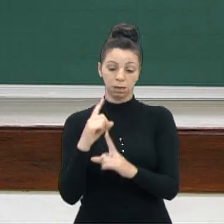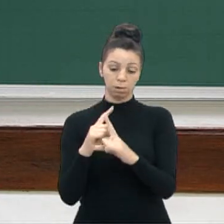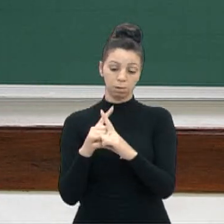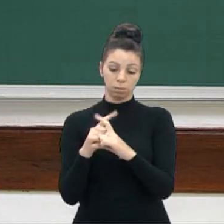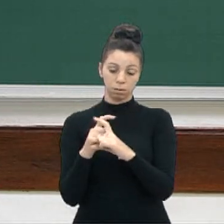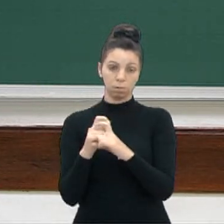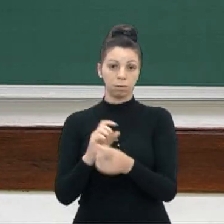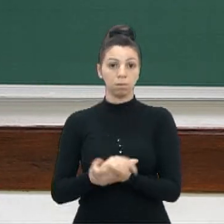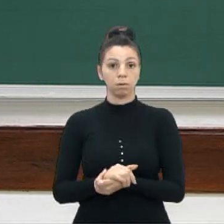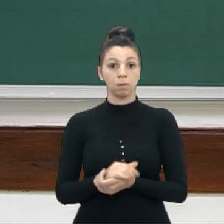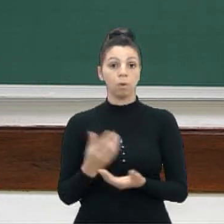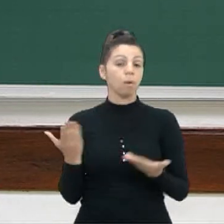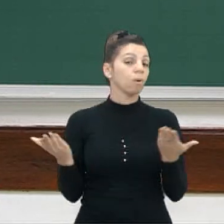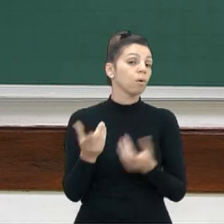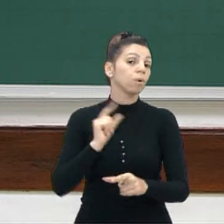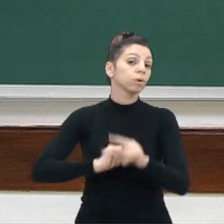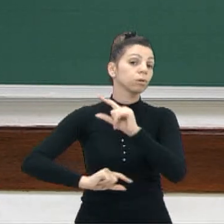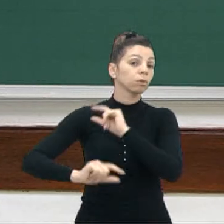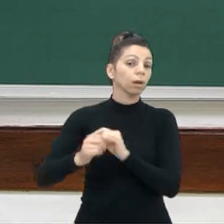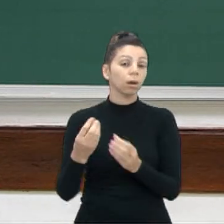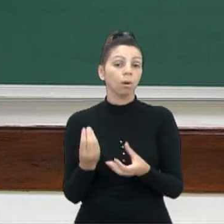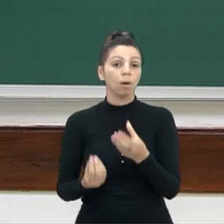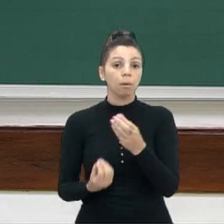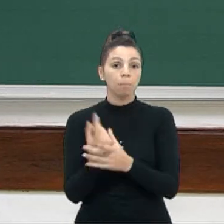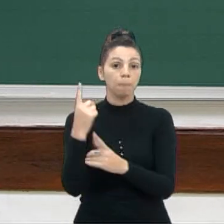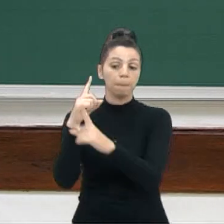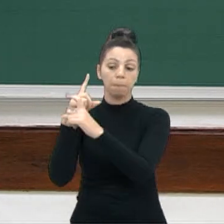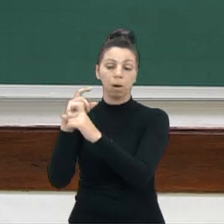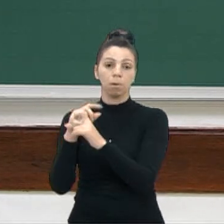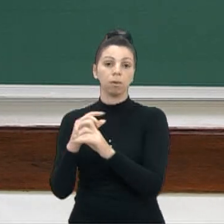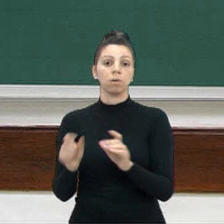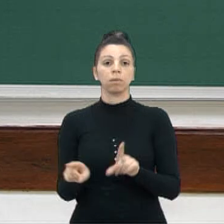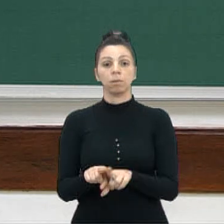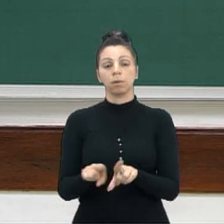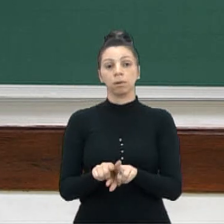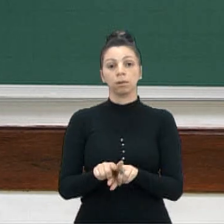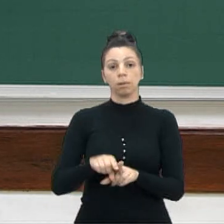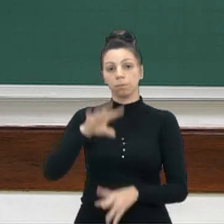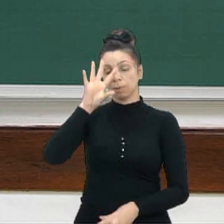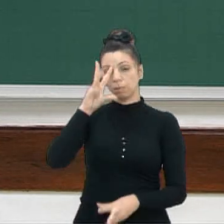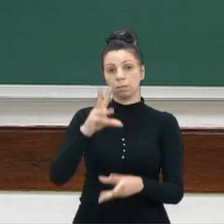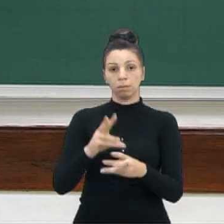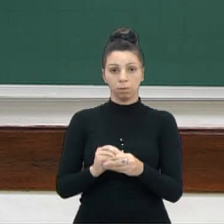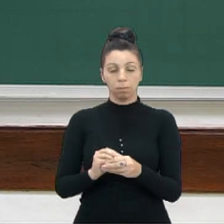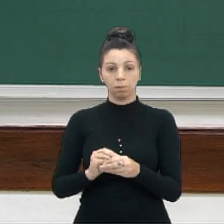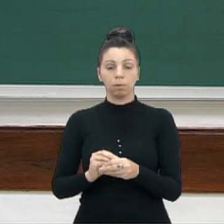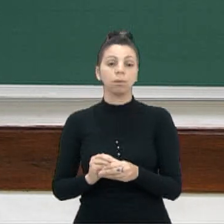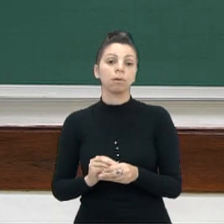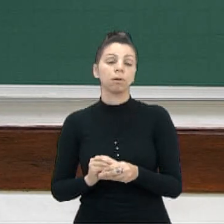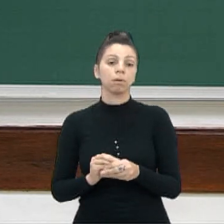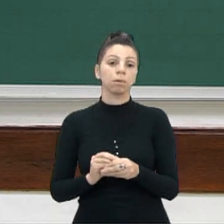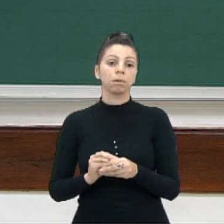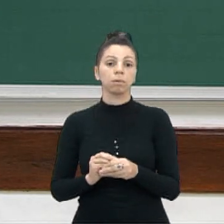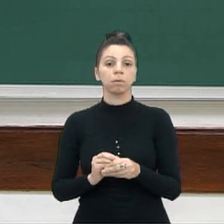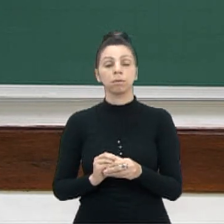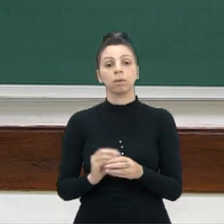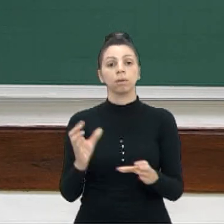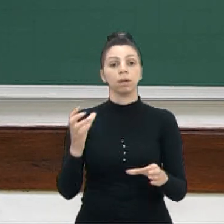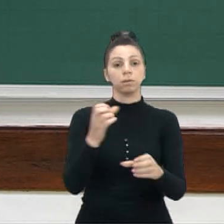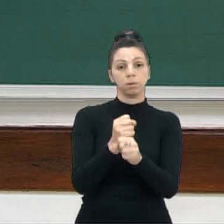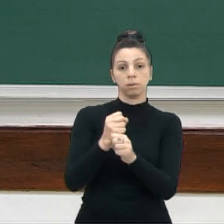construção dos polinômios. Demos uma revisada na adição, na divisão, na potência dos